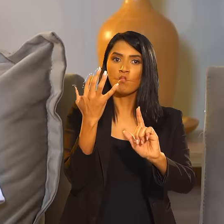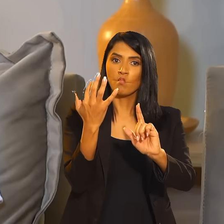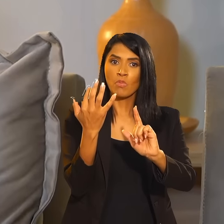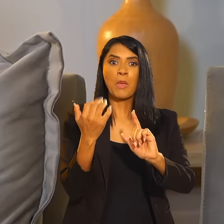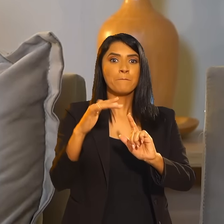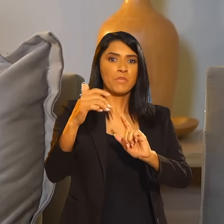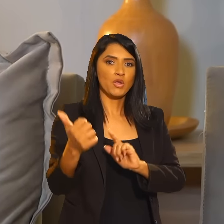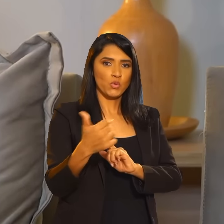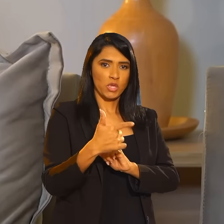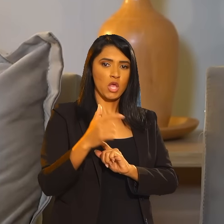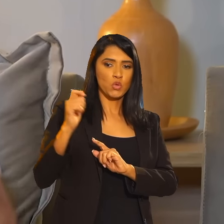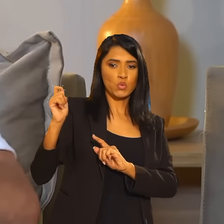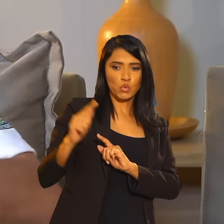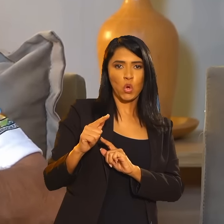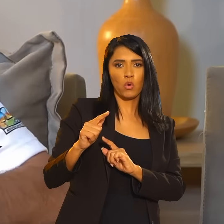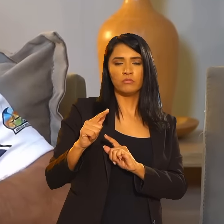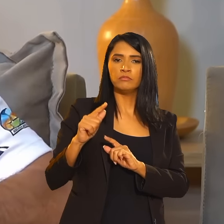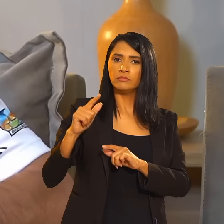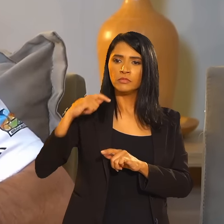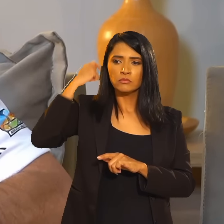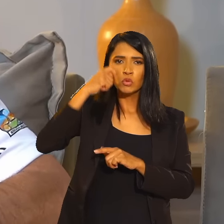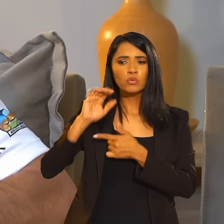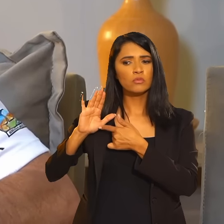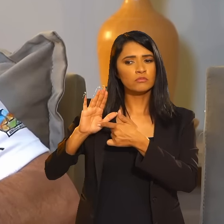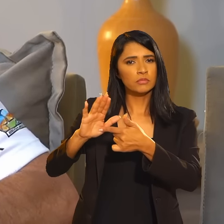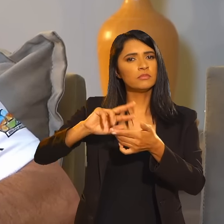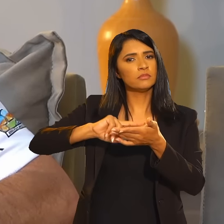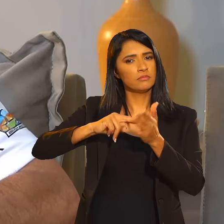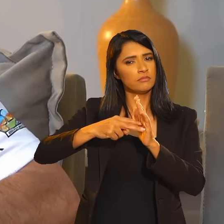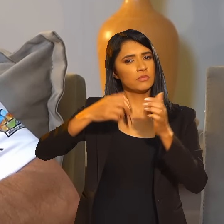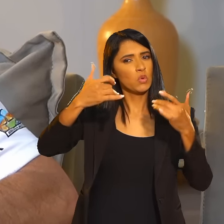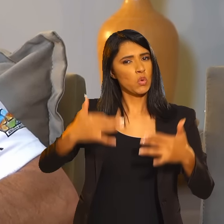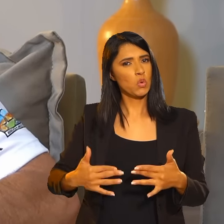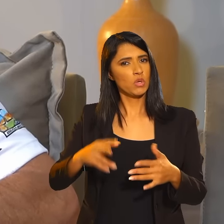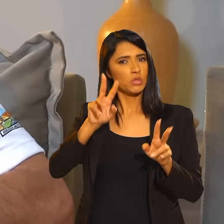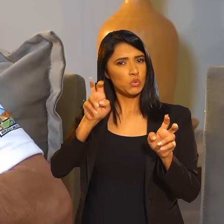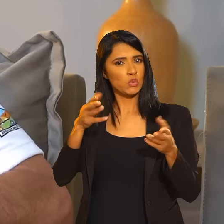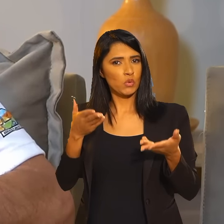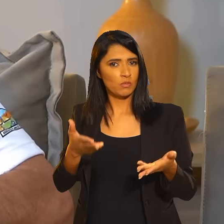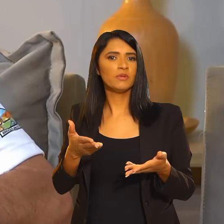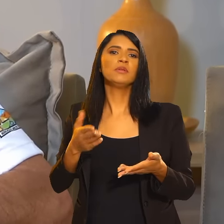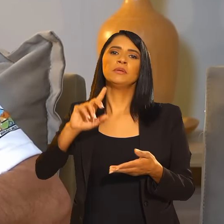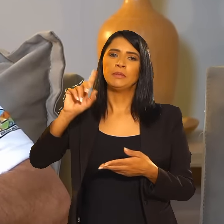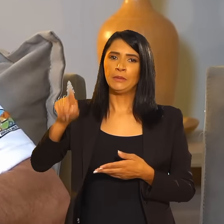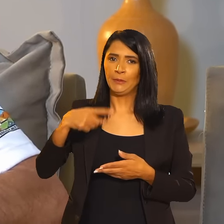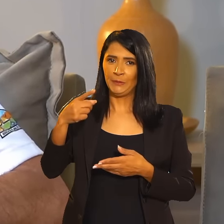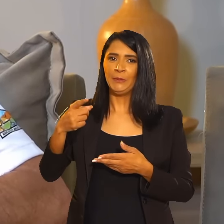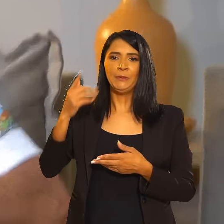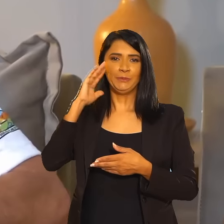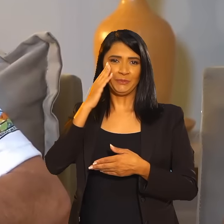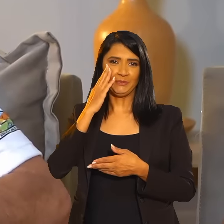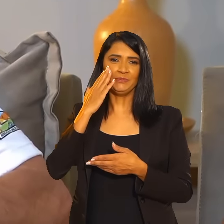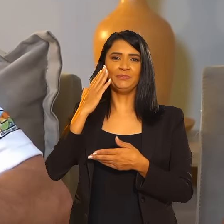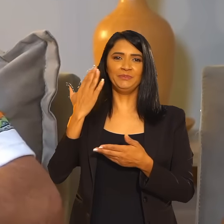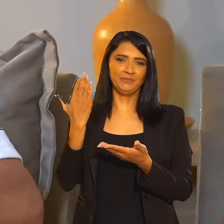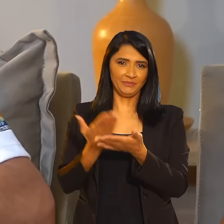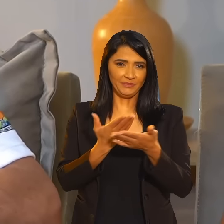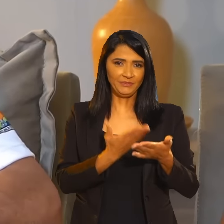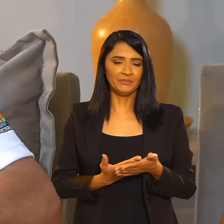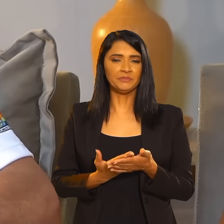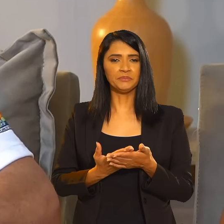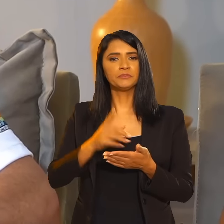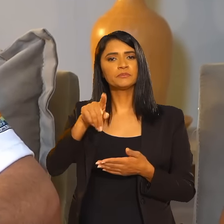cresceu mais do que a que pegou o sol e tal. Então, o autor da lição quis dizer alguma coisa sobre isso. Nós vamos partir depois para a interpretação,